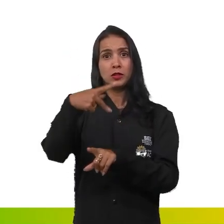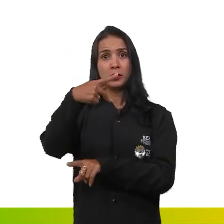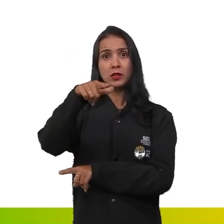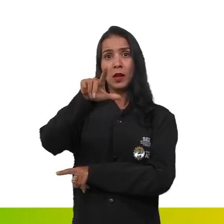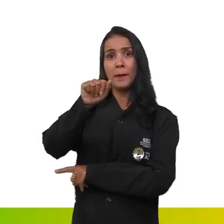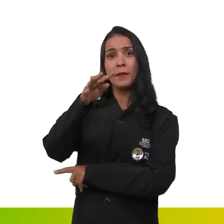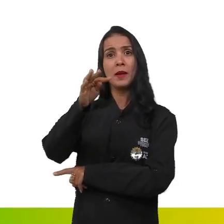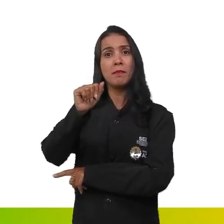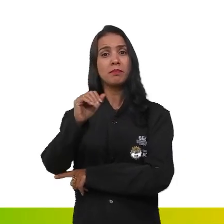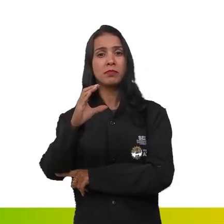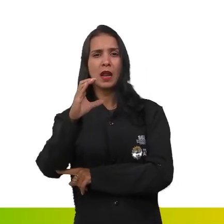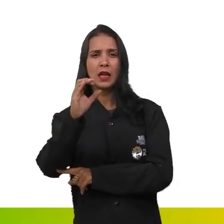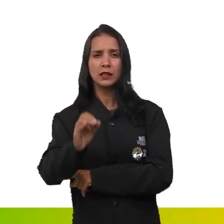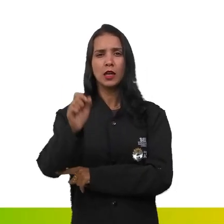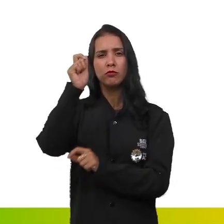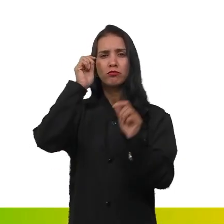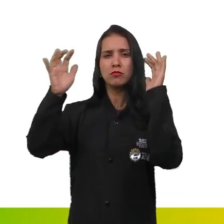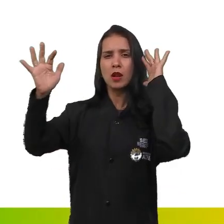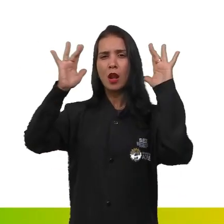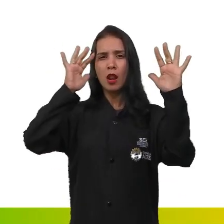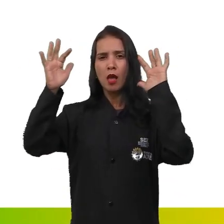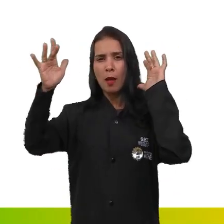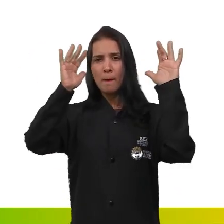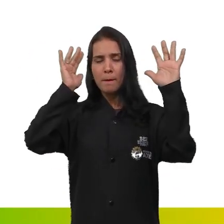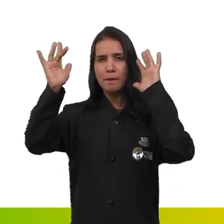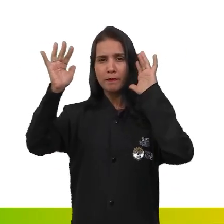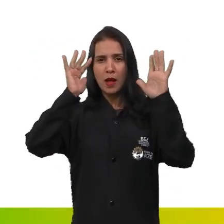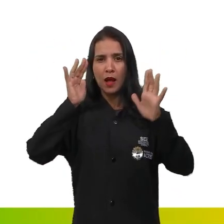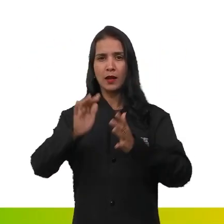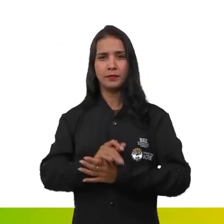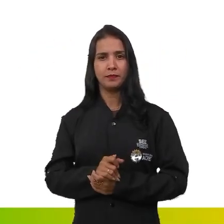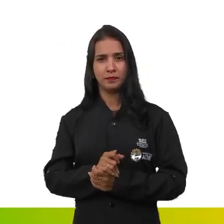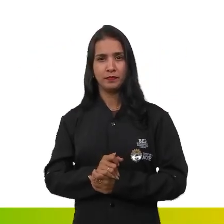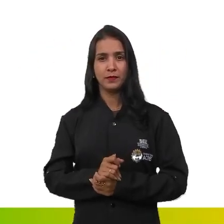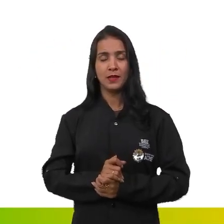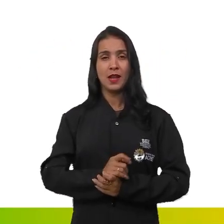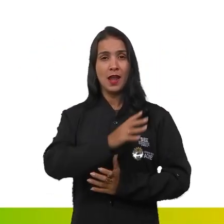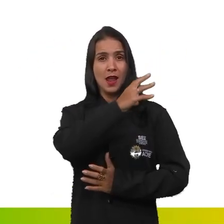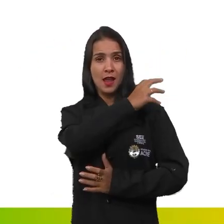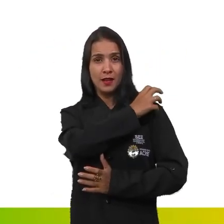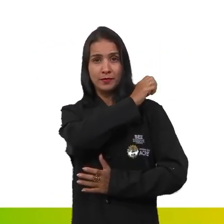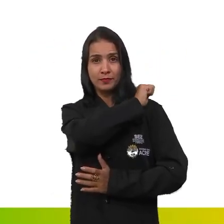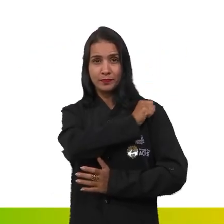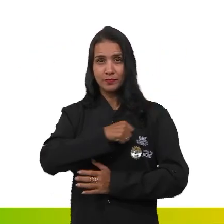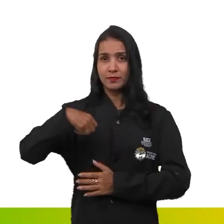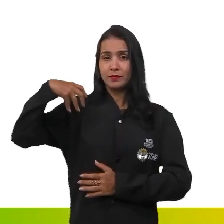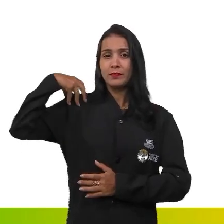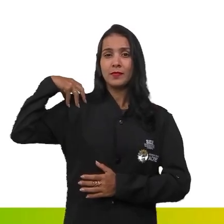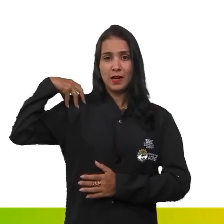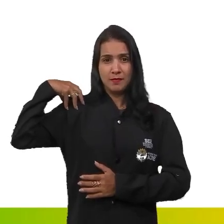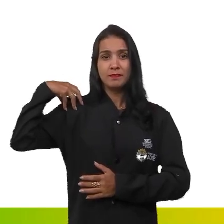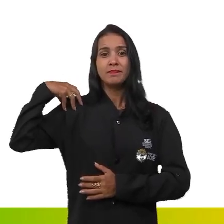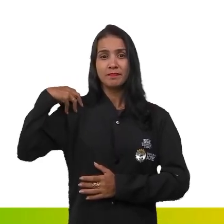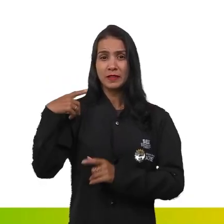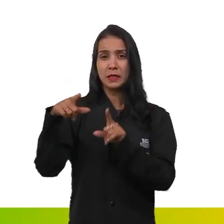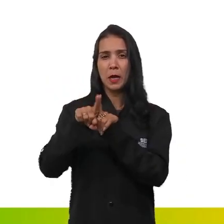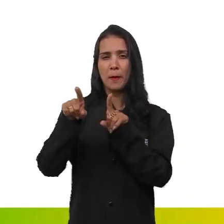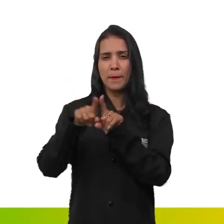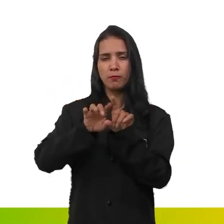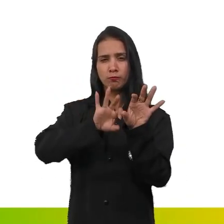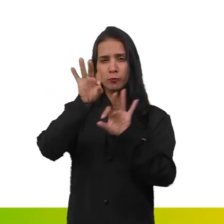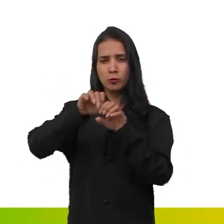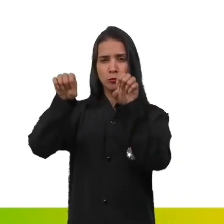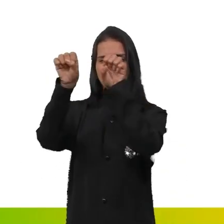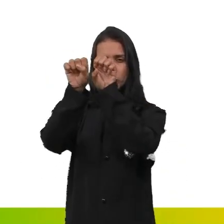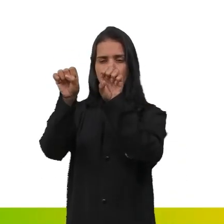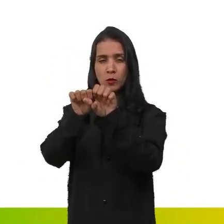ideias, Aristóteles, que sistematizou o conhecimento científico. Esses filósofos juntos